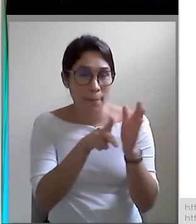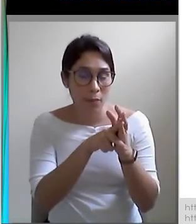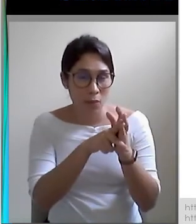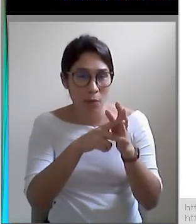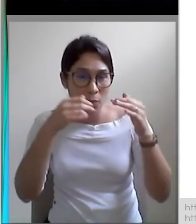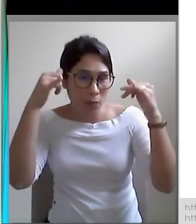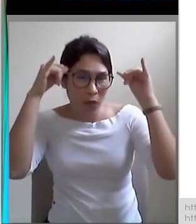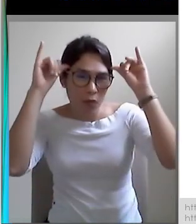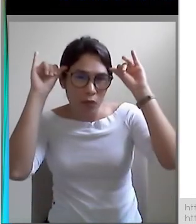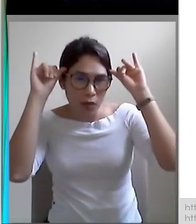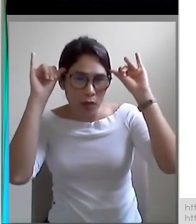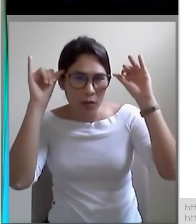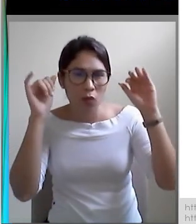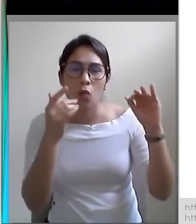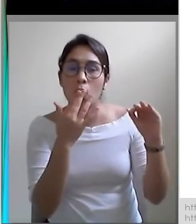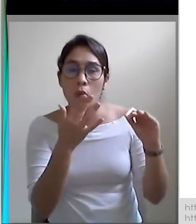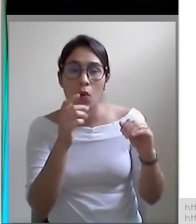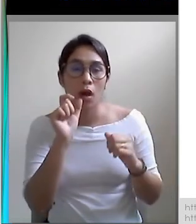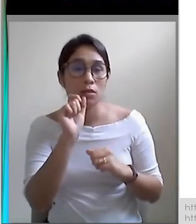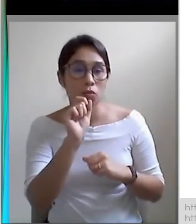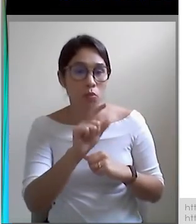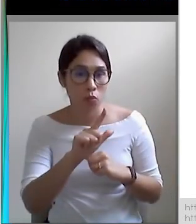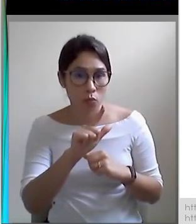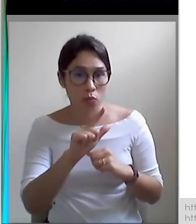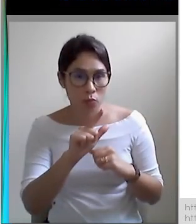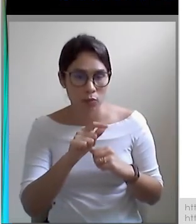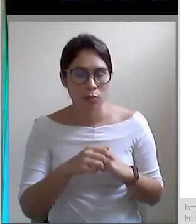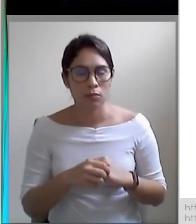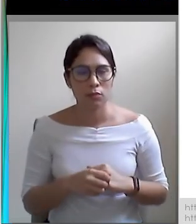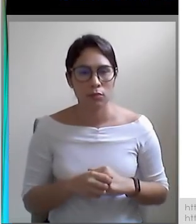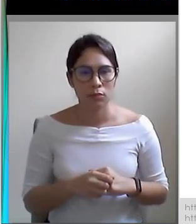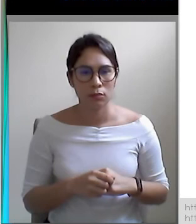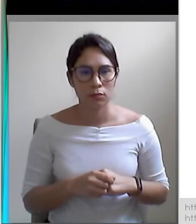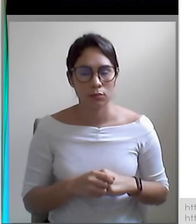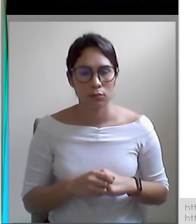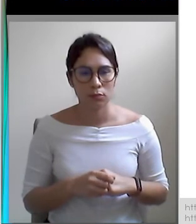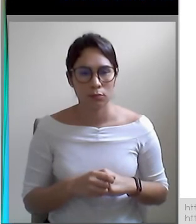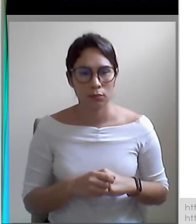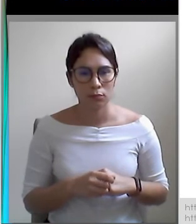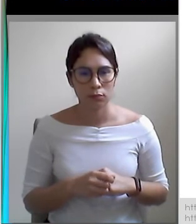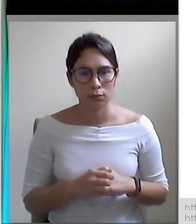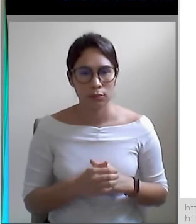O citoplasma em bovinos tende a marcar-se em tons de azul claro.